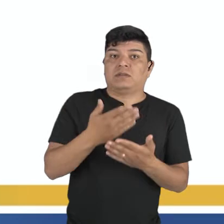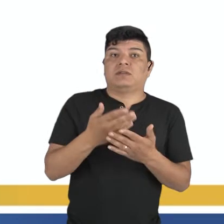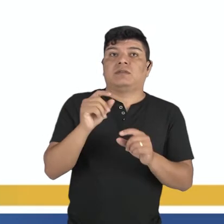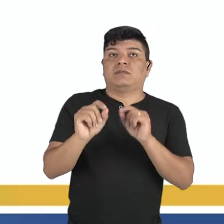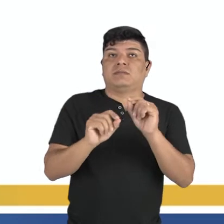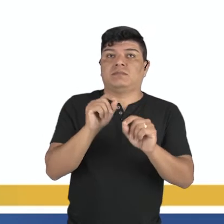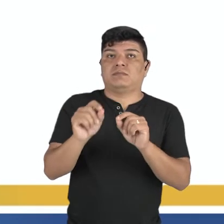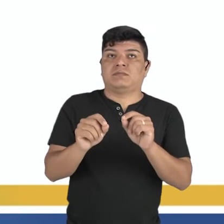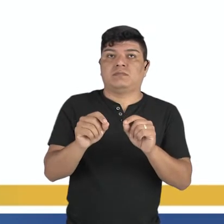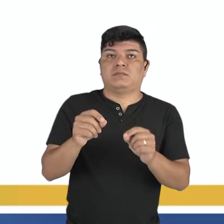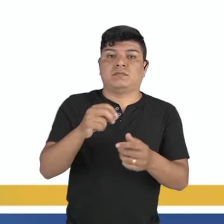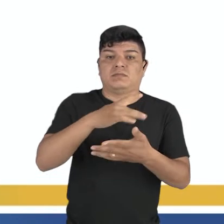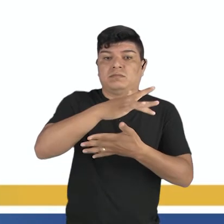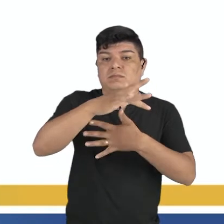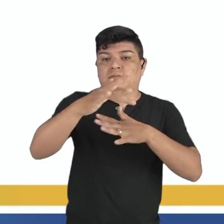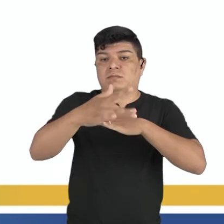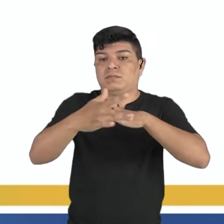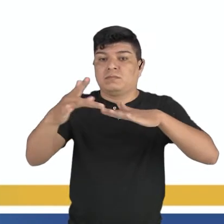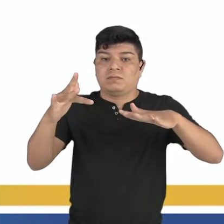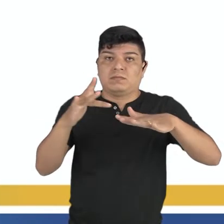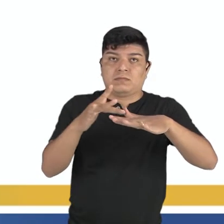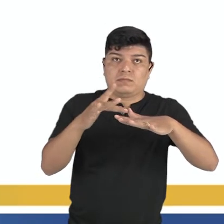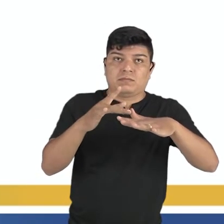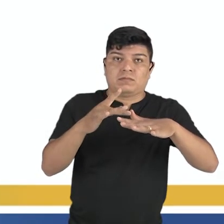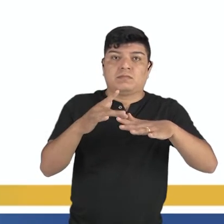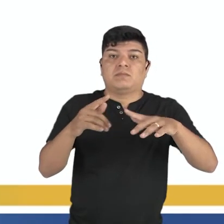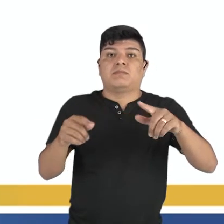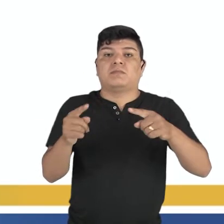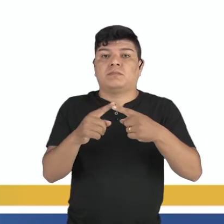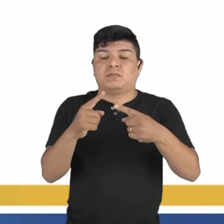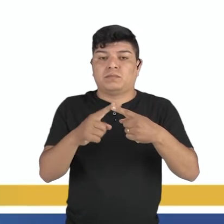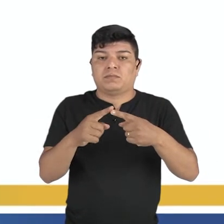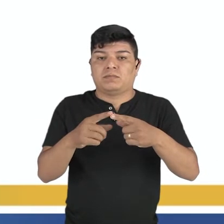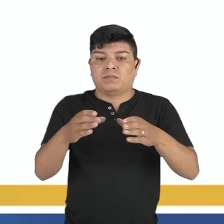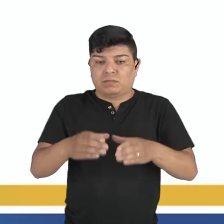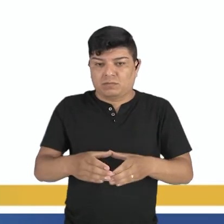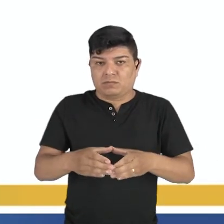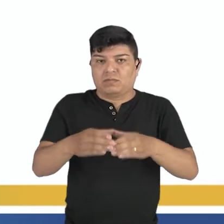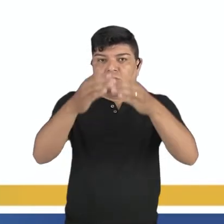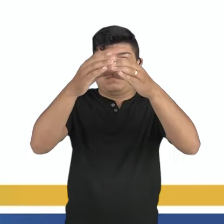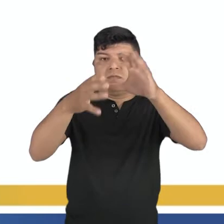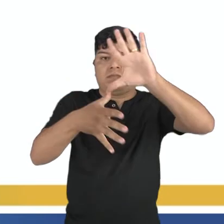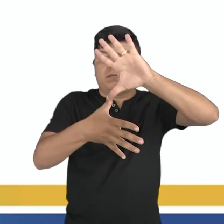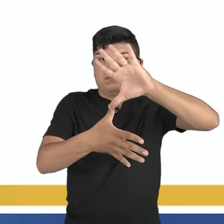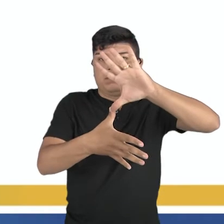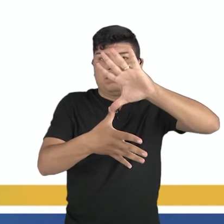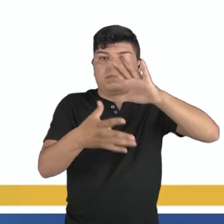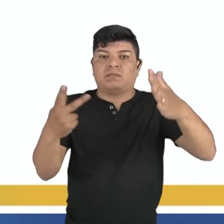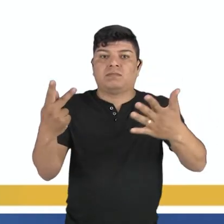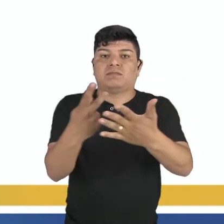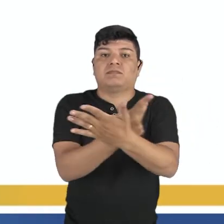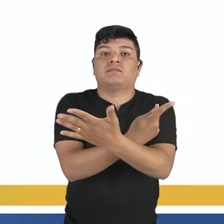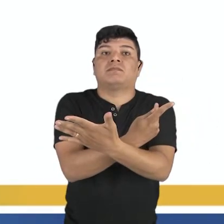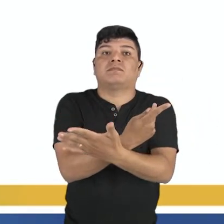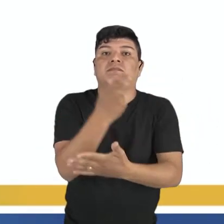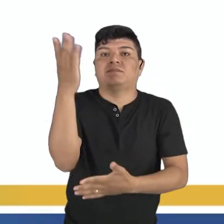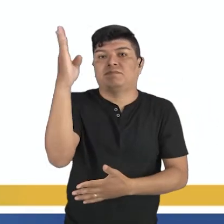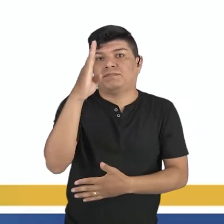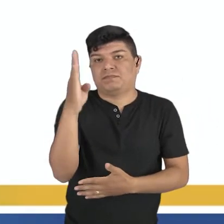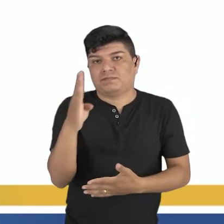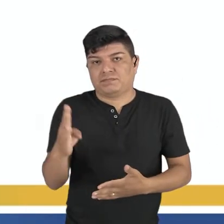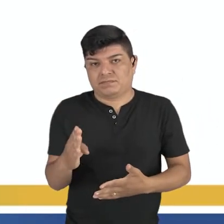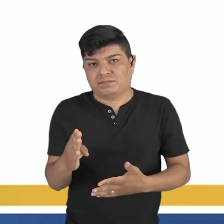redes sociais. Um aviso de que a Copa América deste ano vai ser realizado no Brasil. A